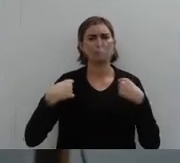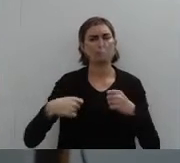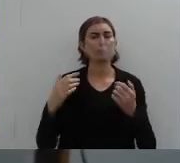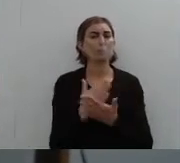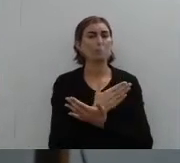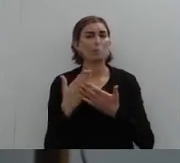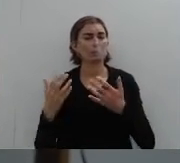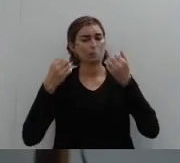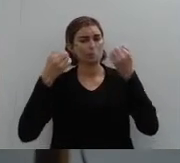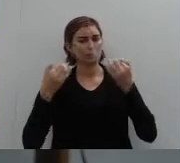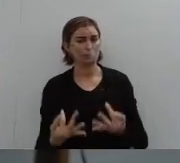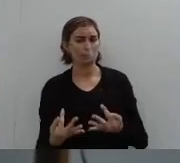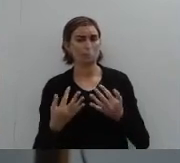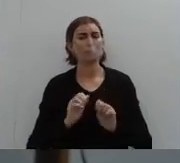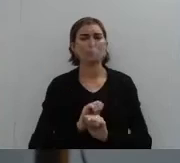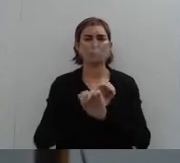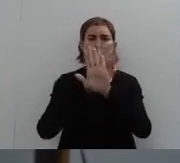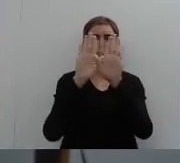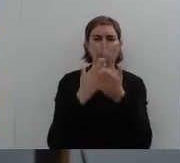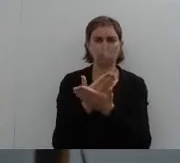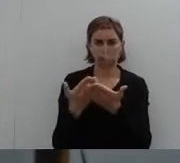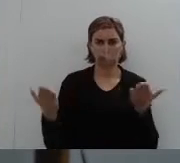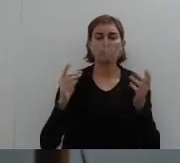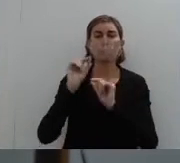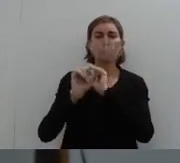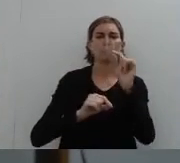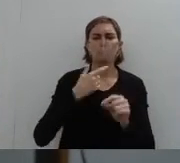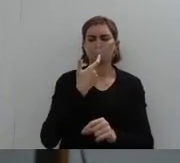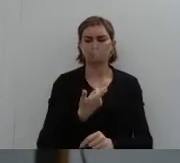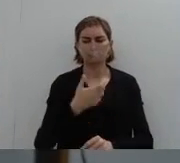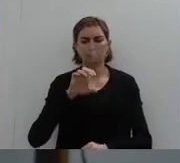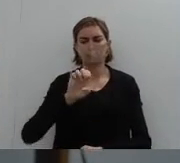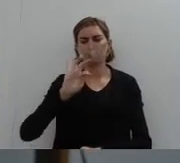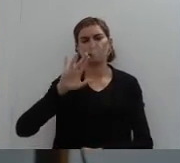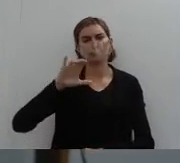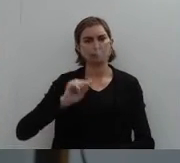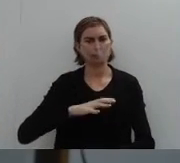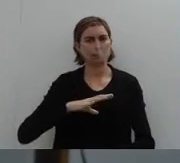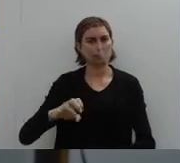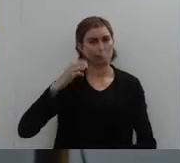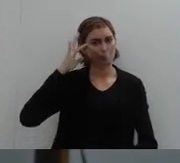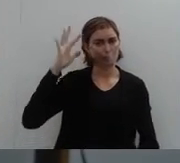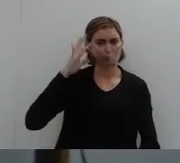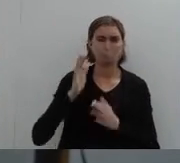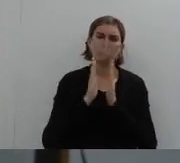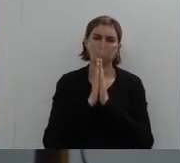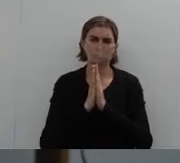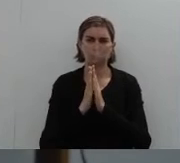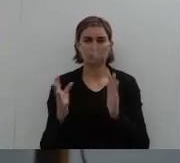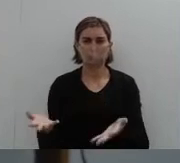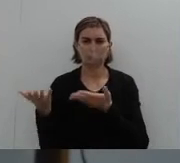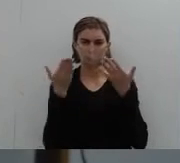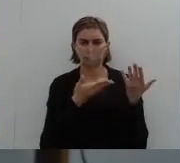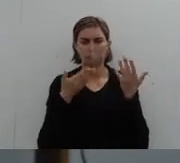algumas distinções para esclarecer para vocês o que é ética do ponto de vista filosófico. Por favor, vamos